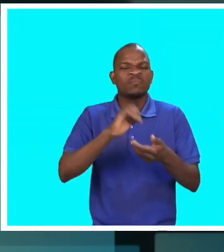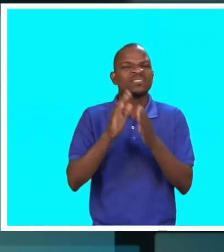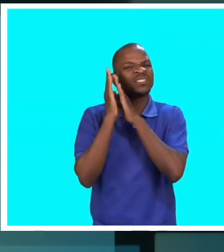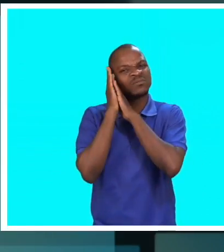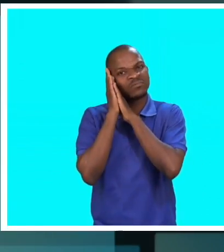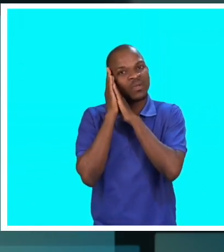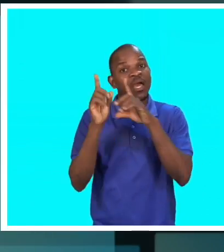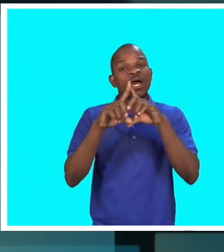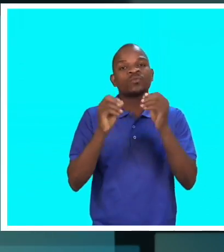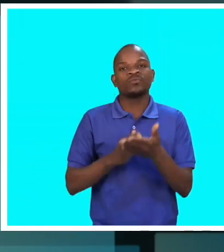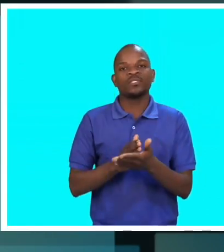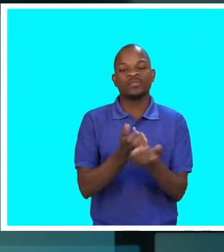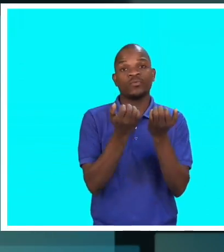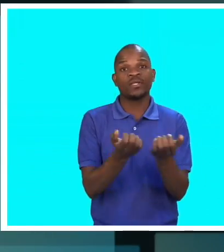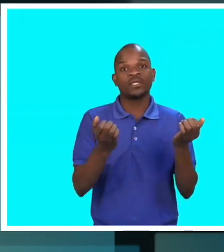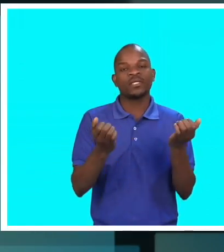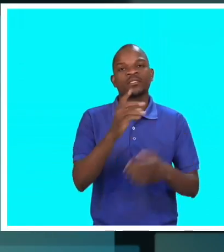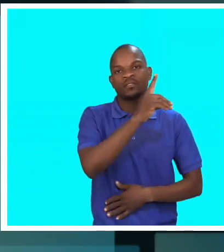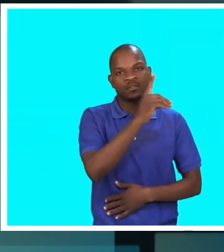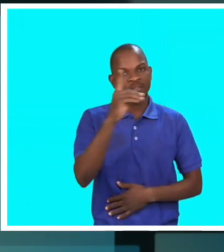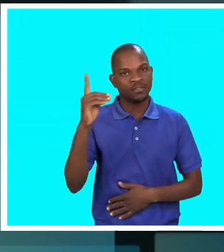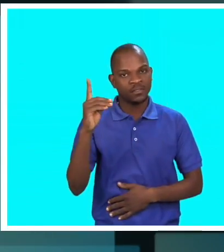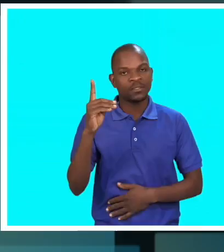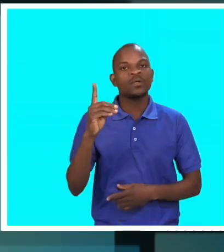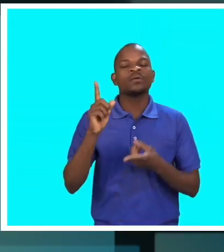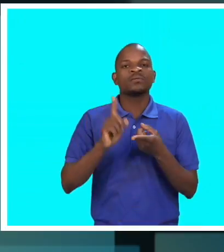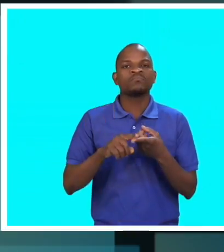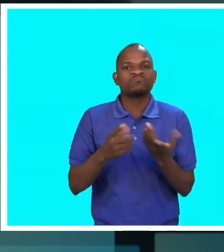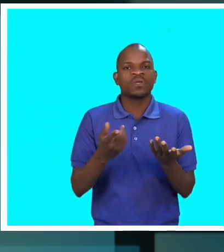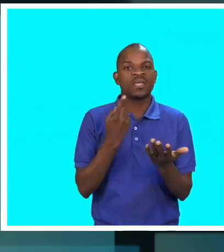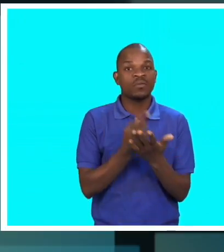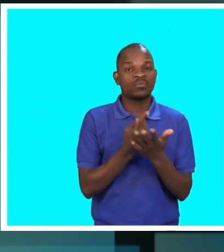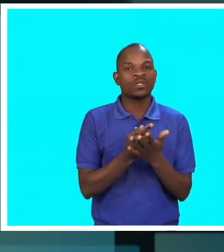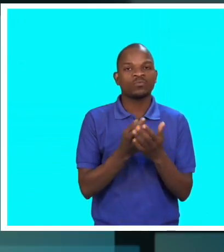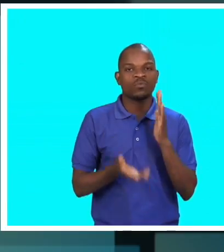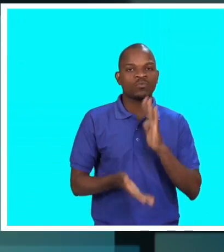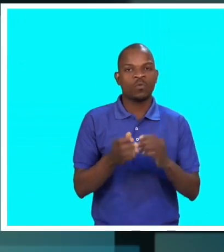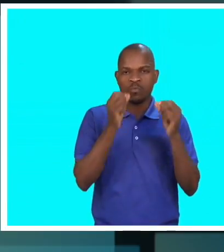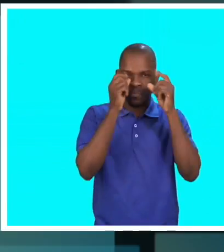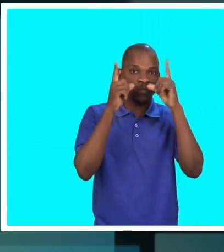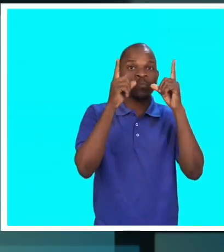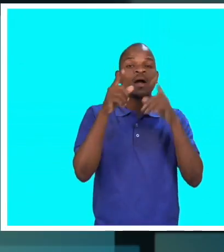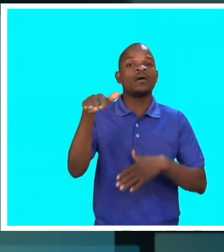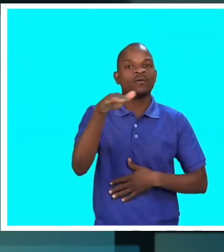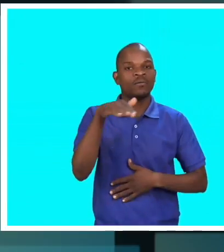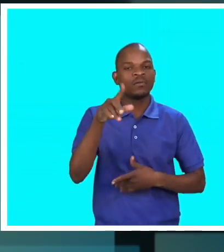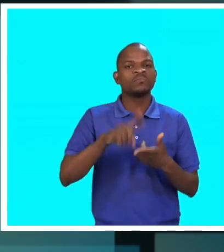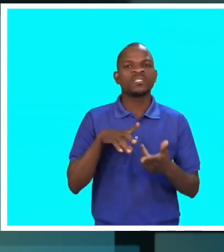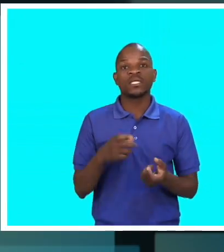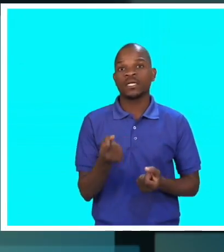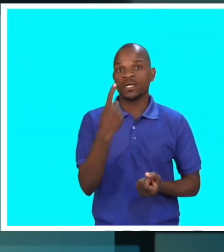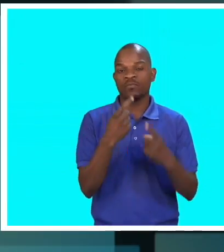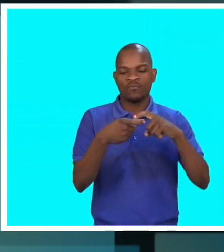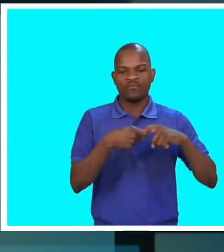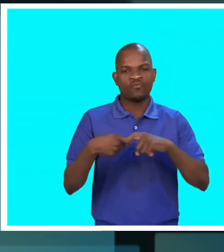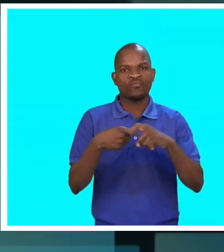quanto a questão dos direitos das crianças com necessidades educativas especiais. Então, há necessidade de acordar a sociedade. Ainda